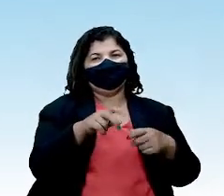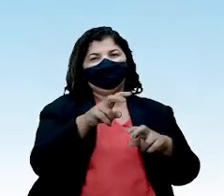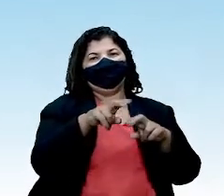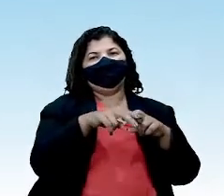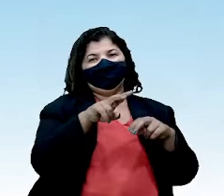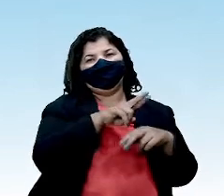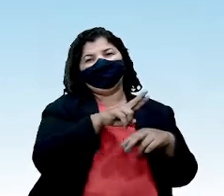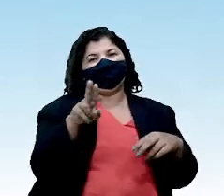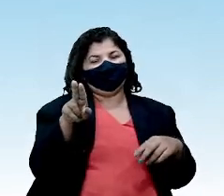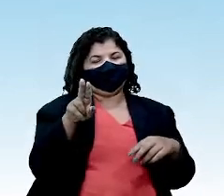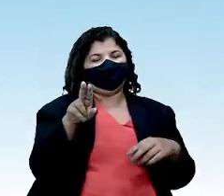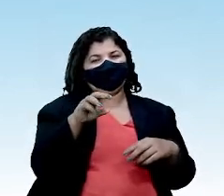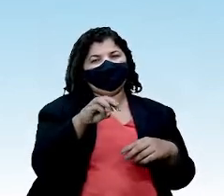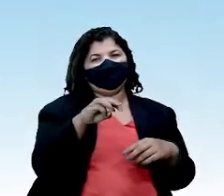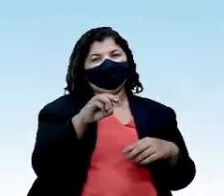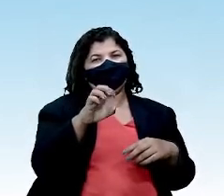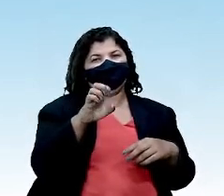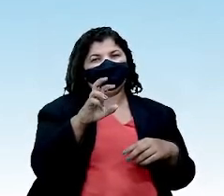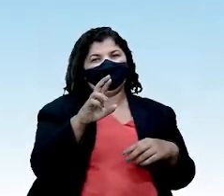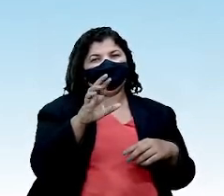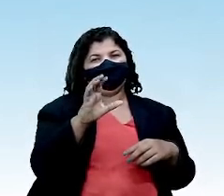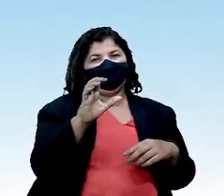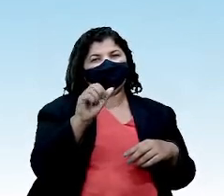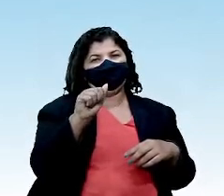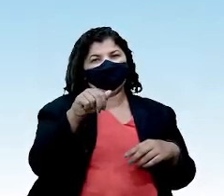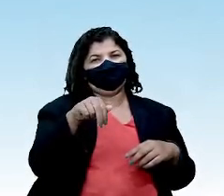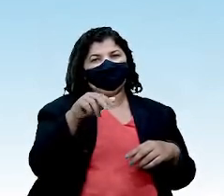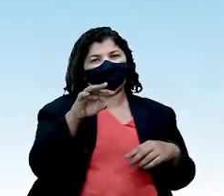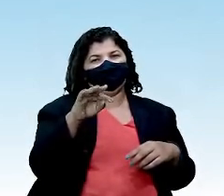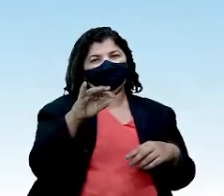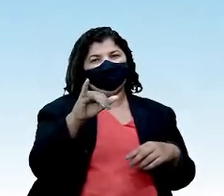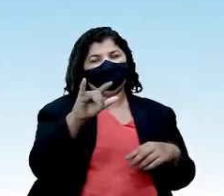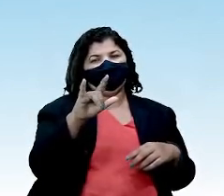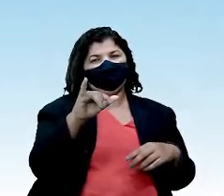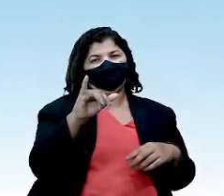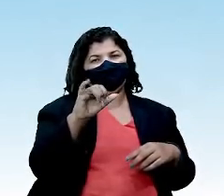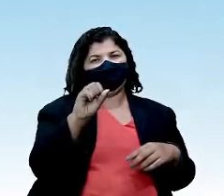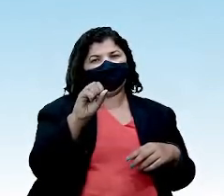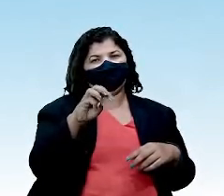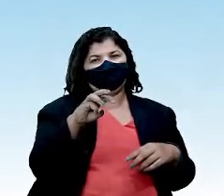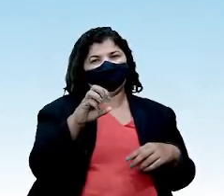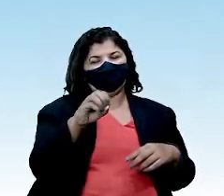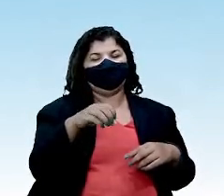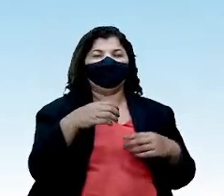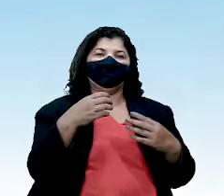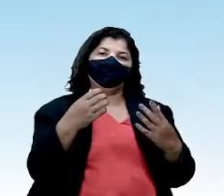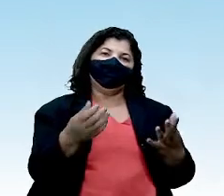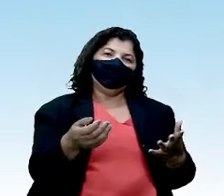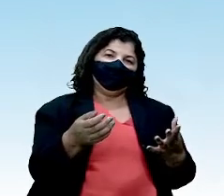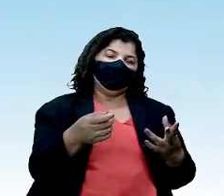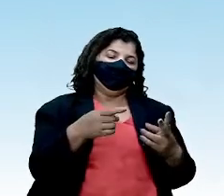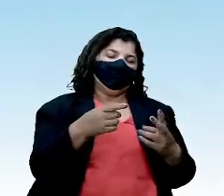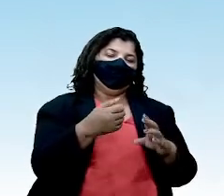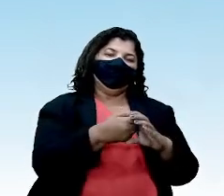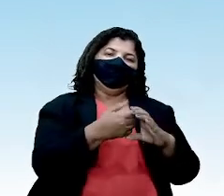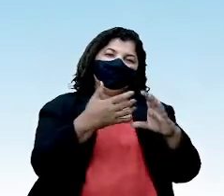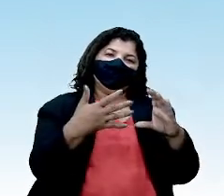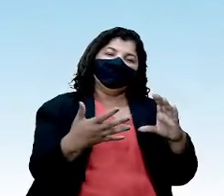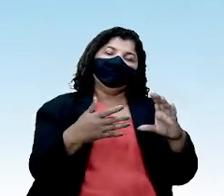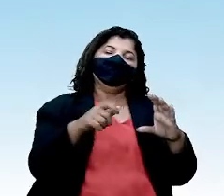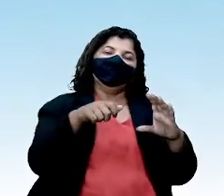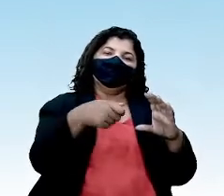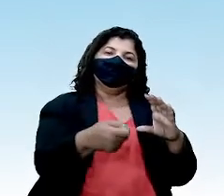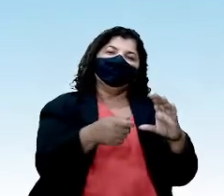mercantilismo, né? Então, entre as principais características do mercantilismo, podemos